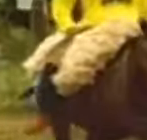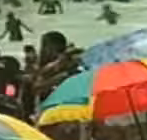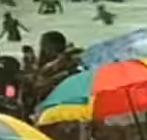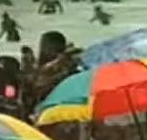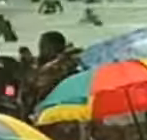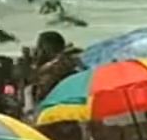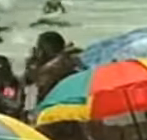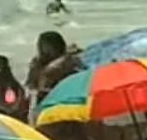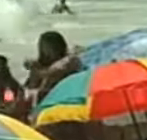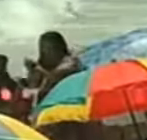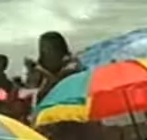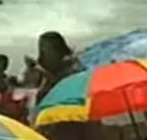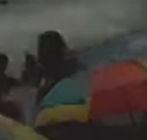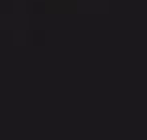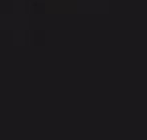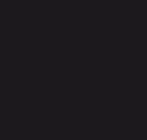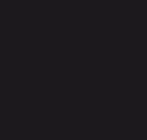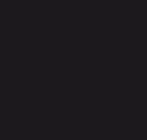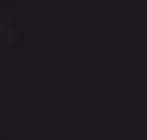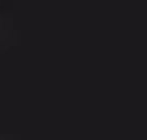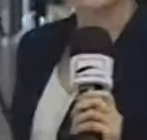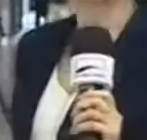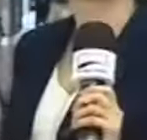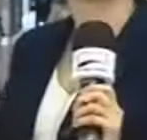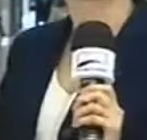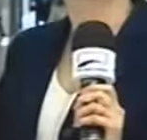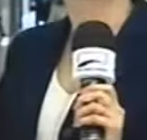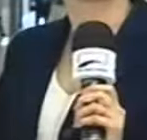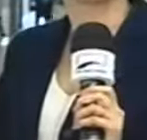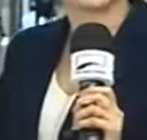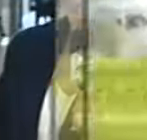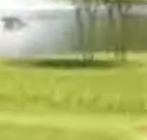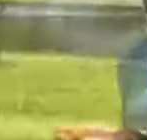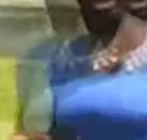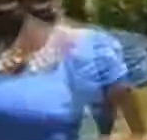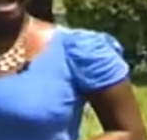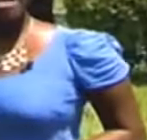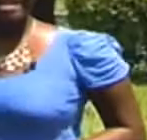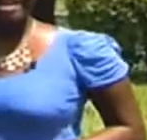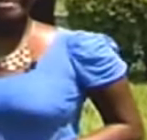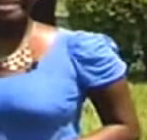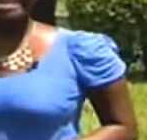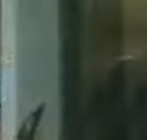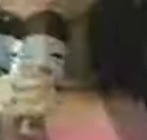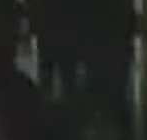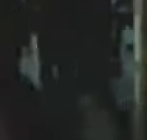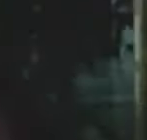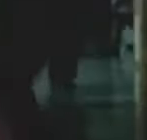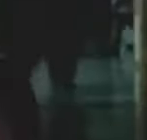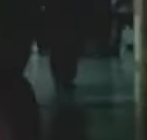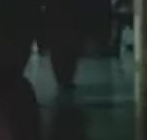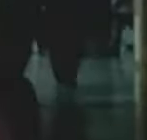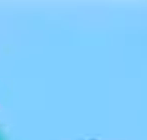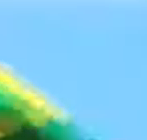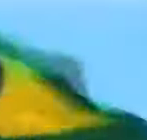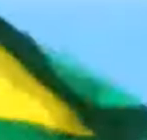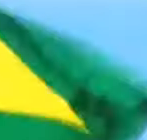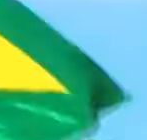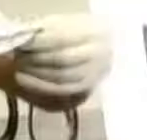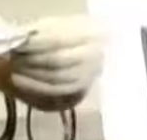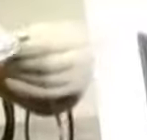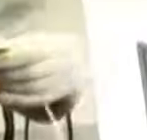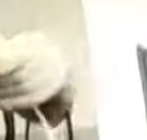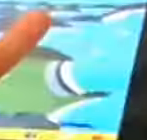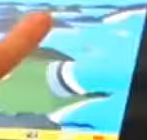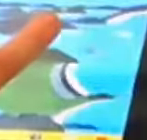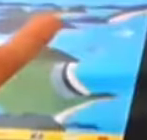Parlamento Brasil é uma viagem pelo país. Repórteres da rede de emissoras legislativas brasileiras e do Congresso apresentam